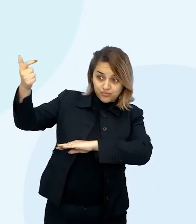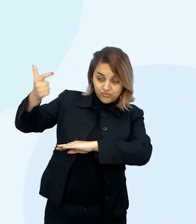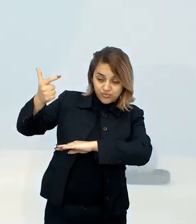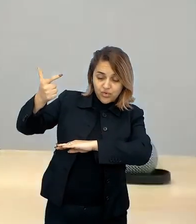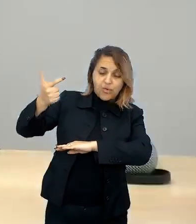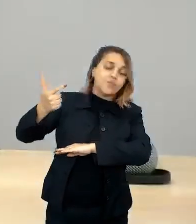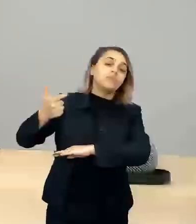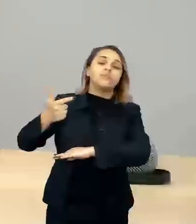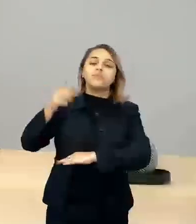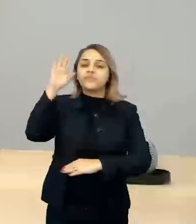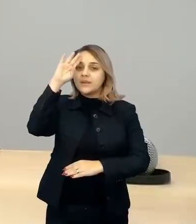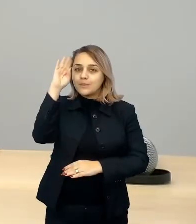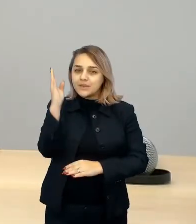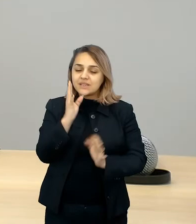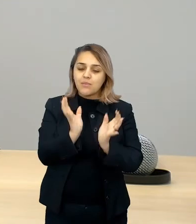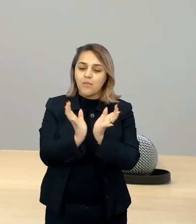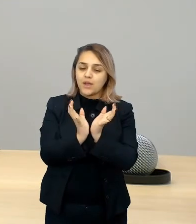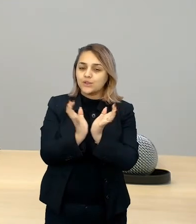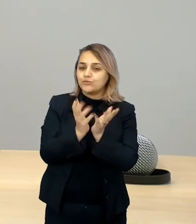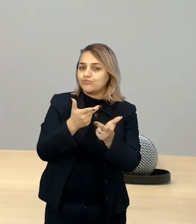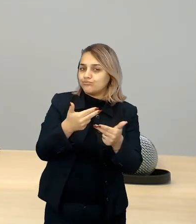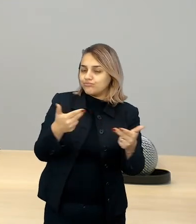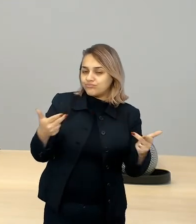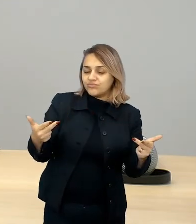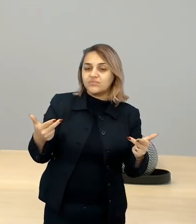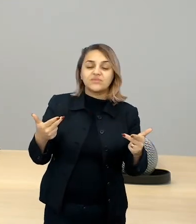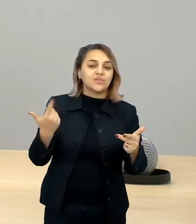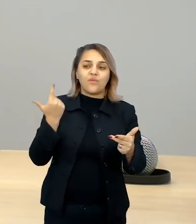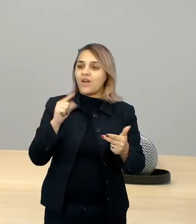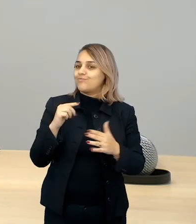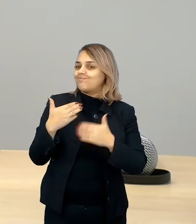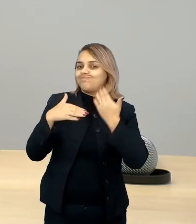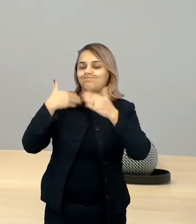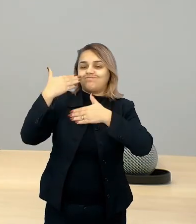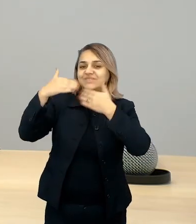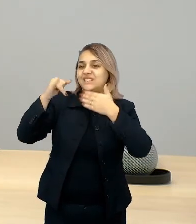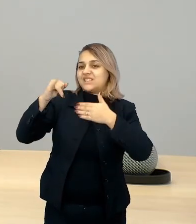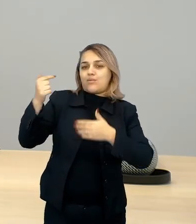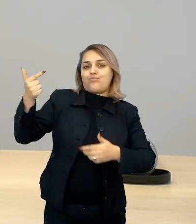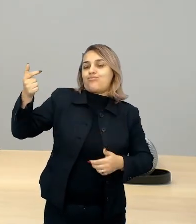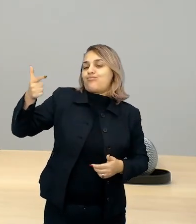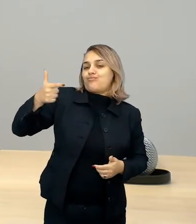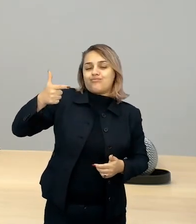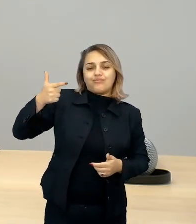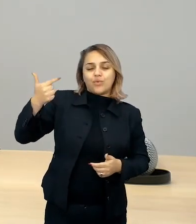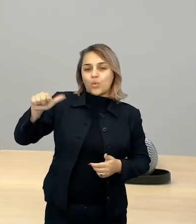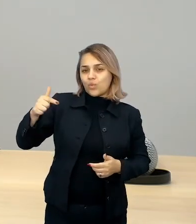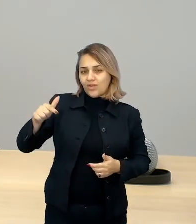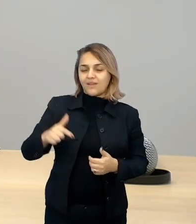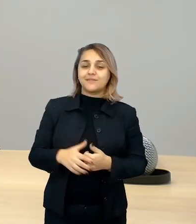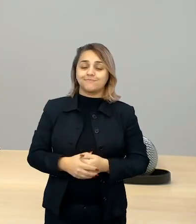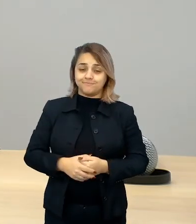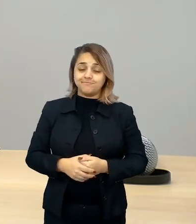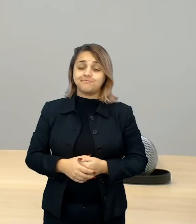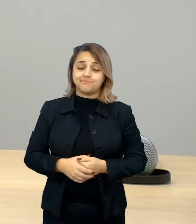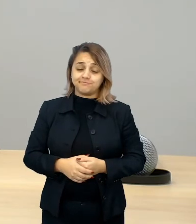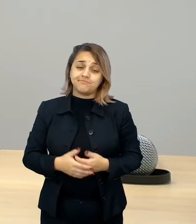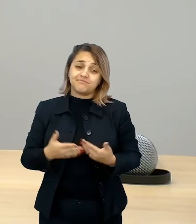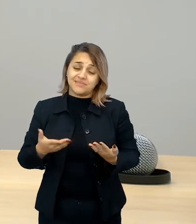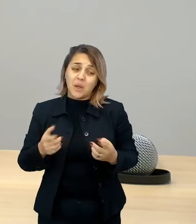né? Elas não vão se desenvolver em locais sombreados. Tá? E a probabilidade de